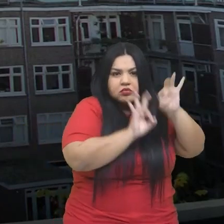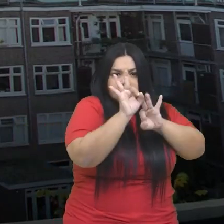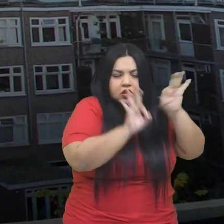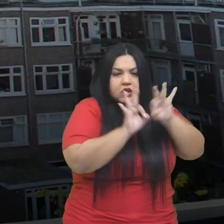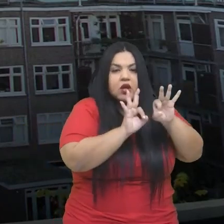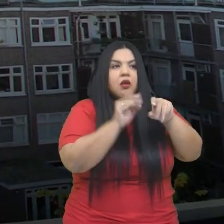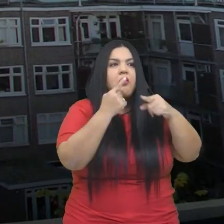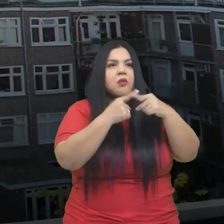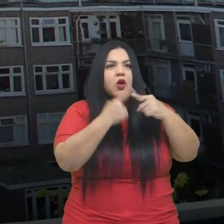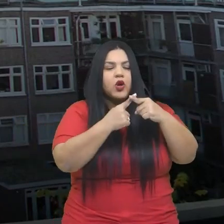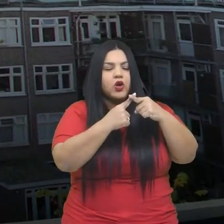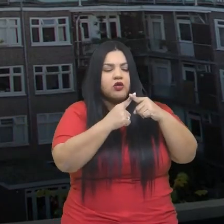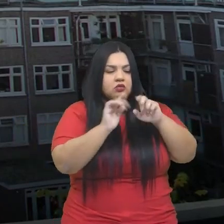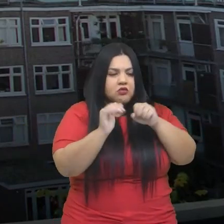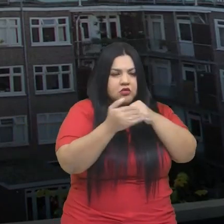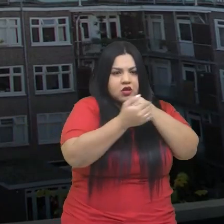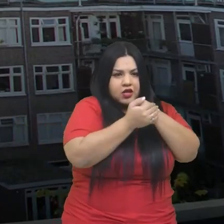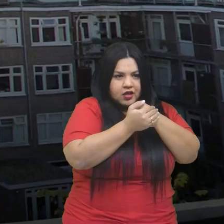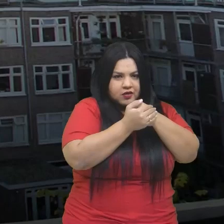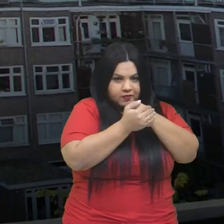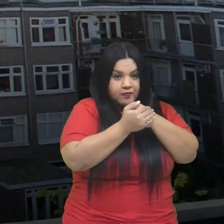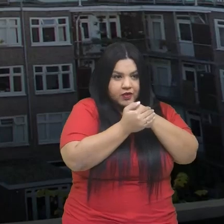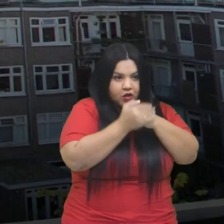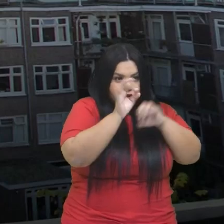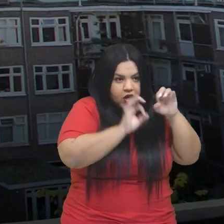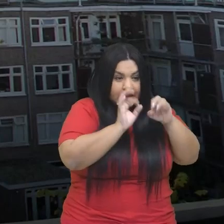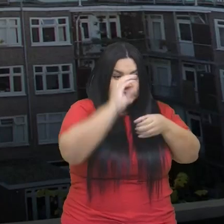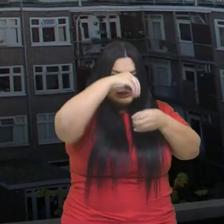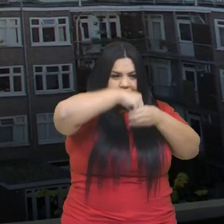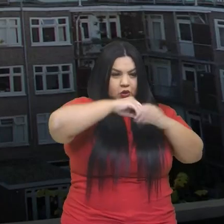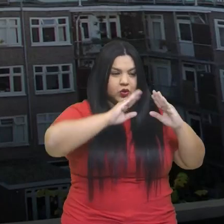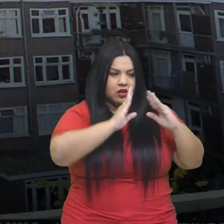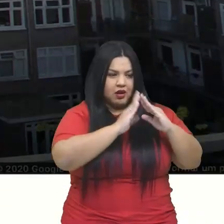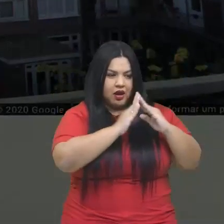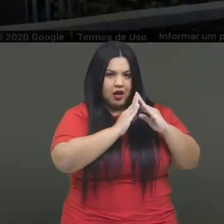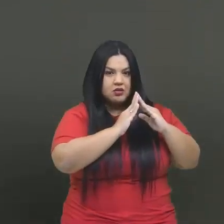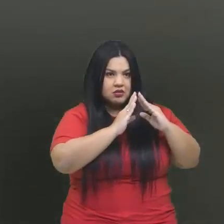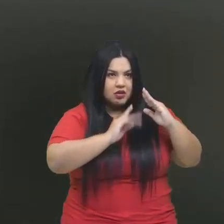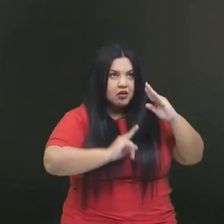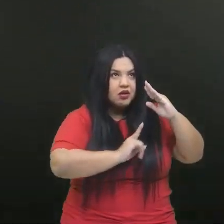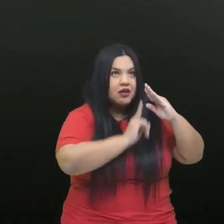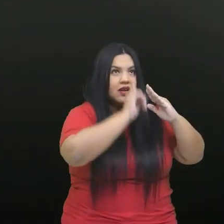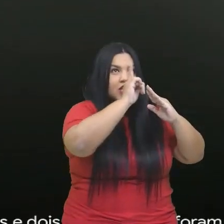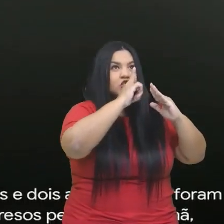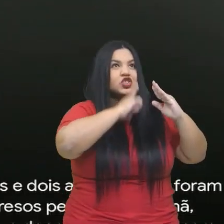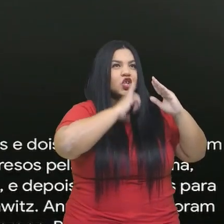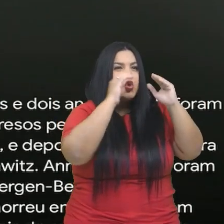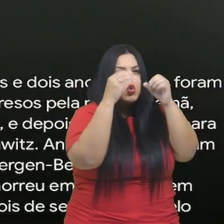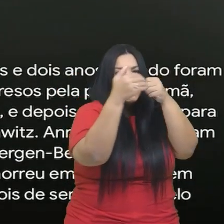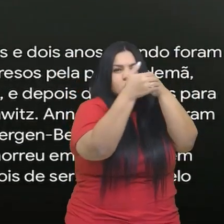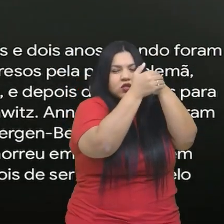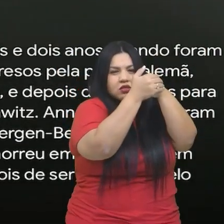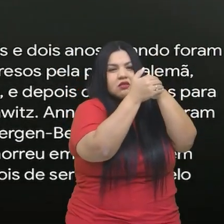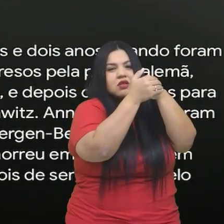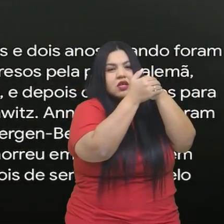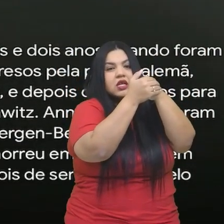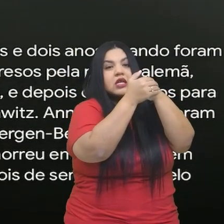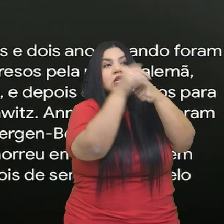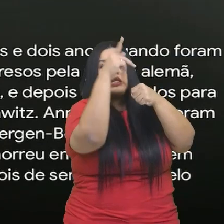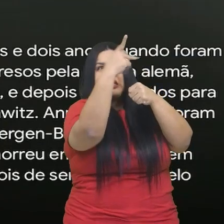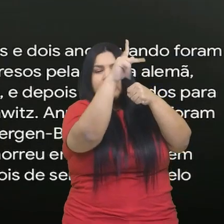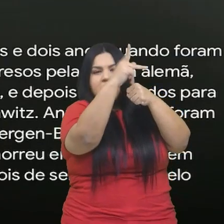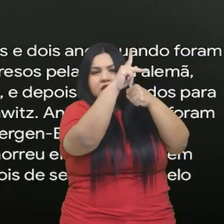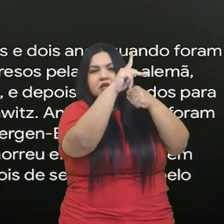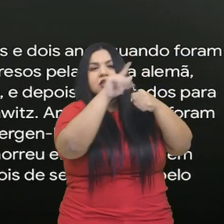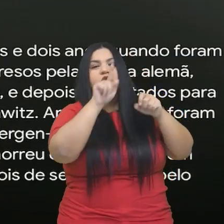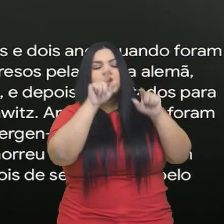esconderijo secreto foi armado. Então, dentro da casa ali havia um esconderijo secreto, e esse esconderijo, olha